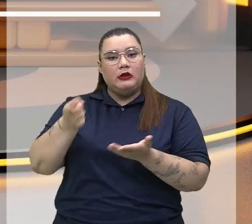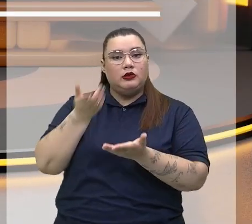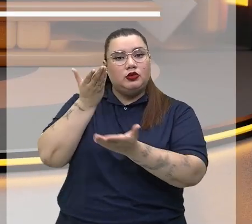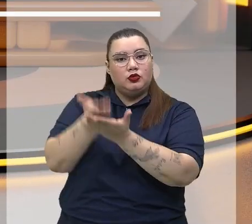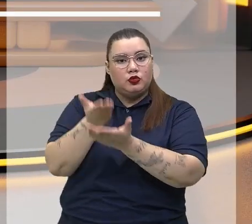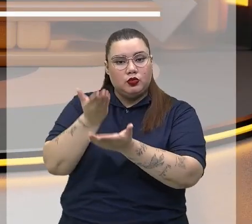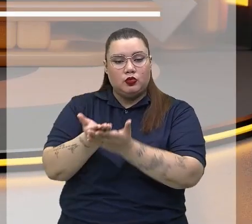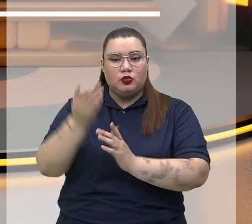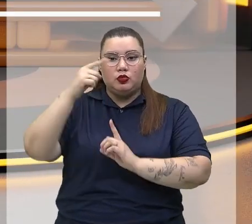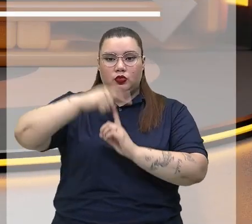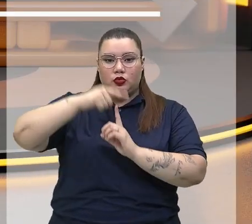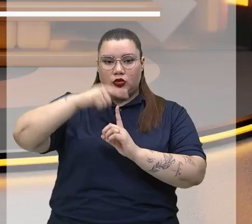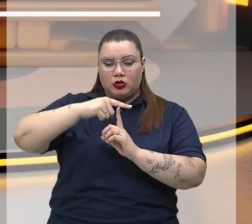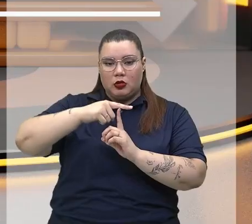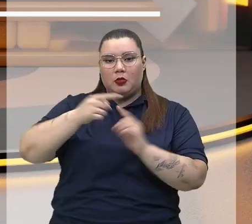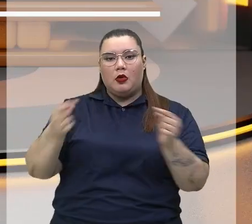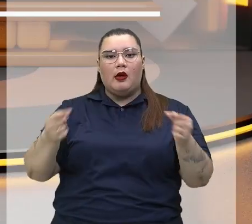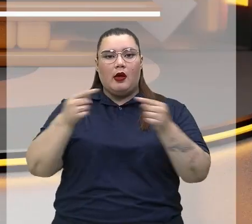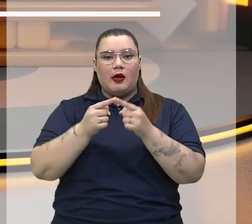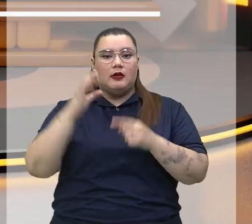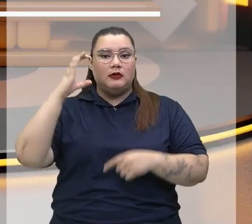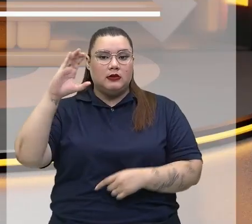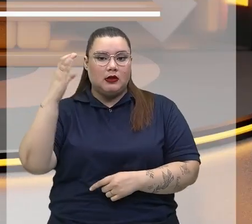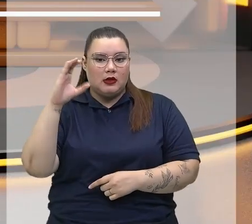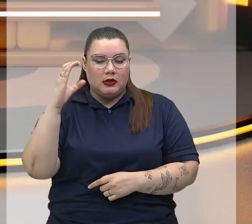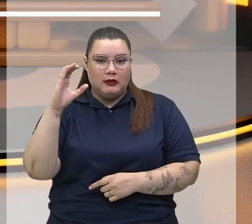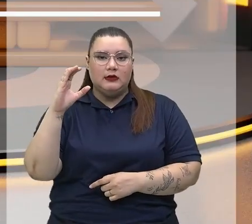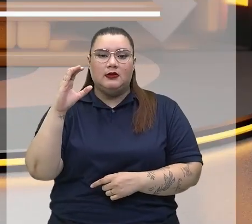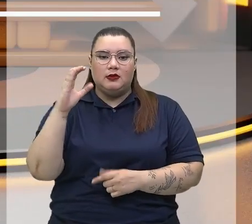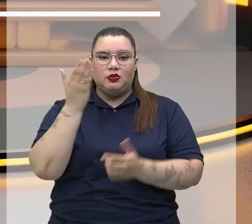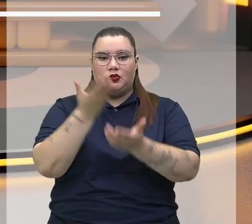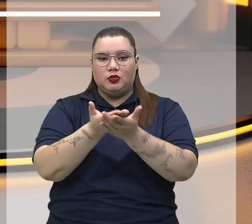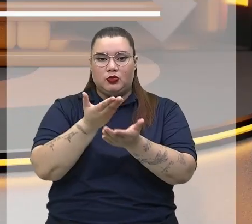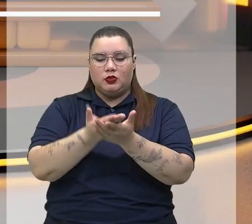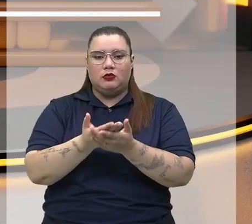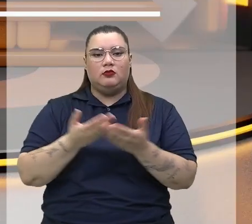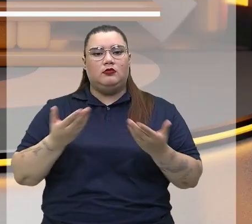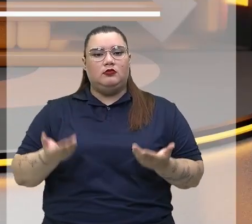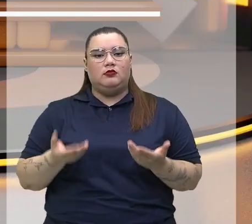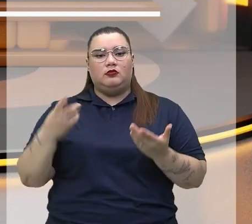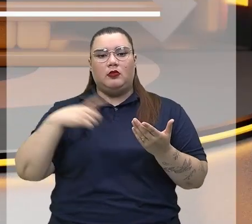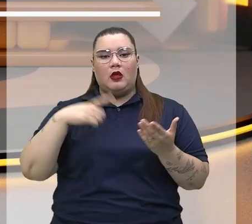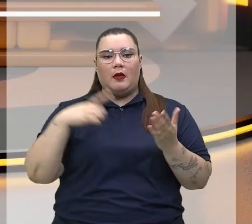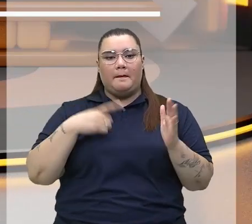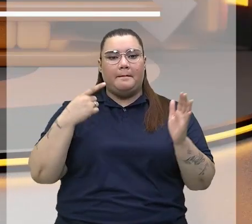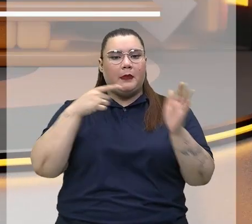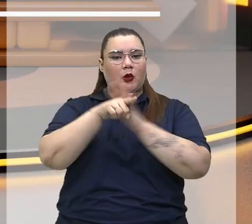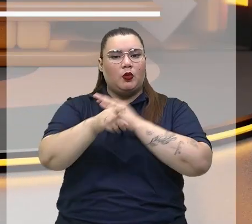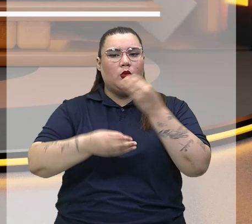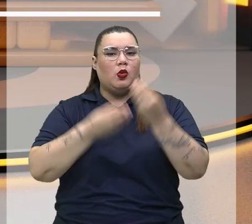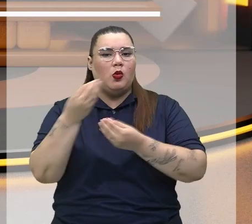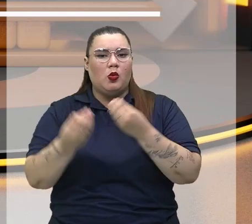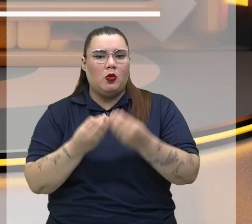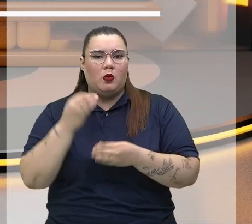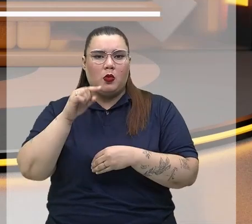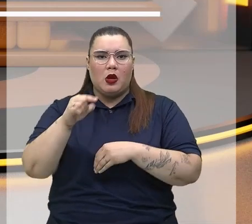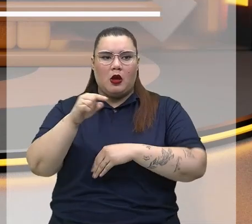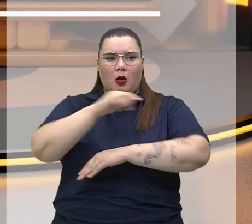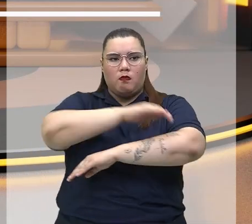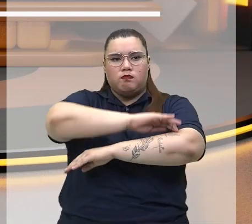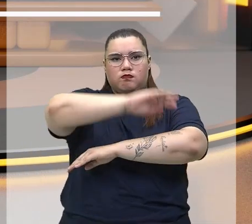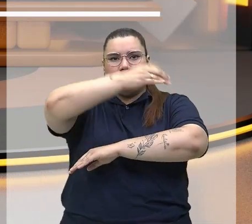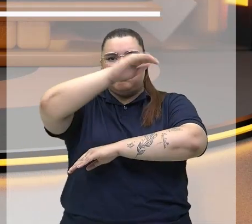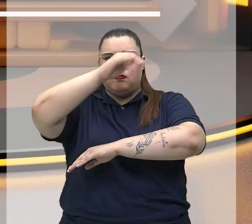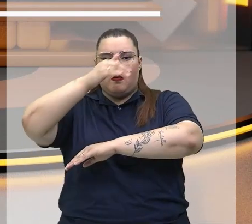justamente a ciência que lê essa história. Ela pergunta, como essa montanha surgiu? Por